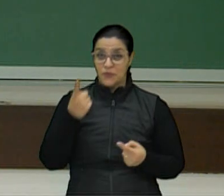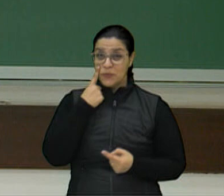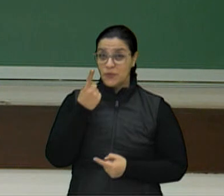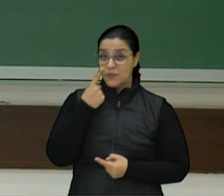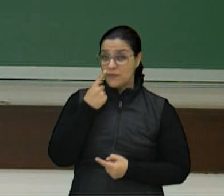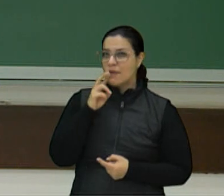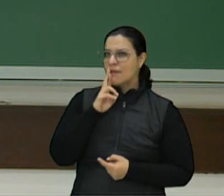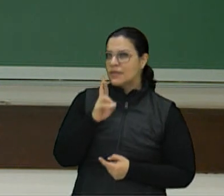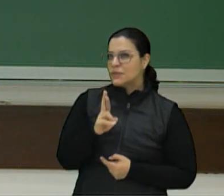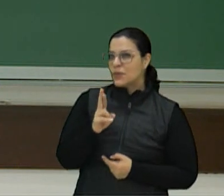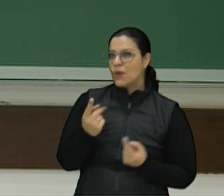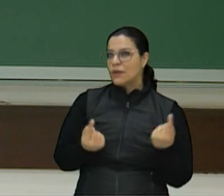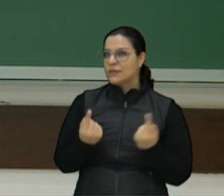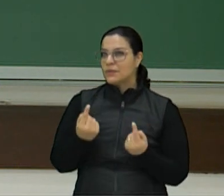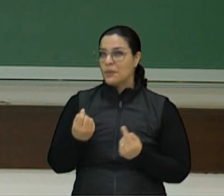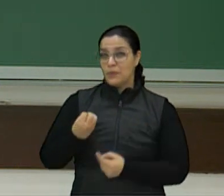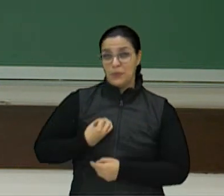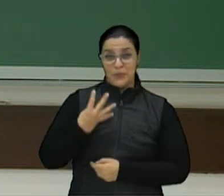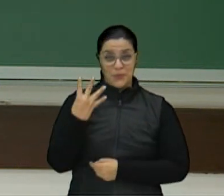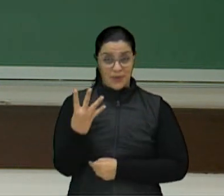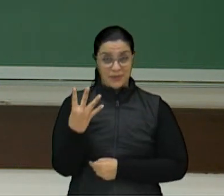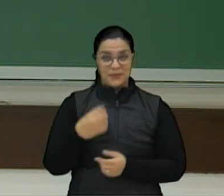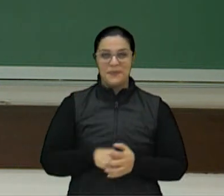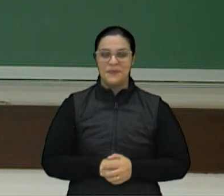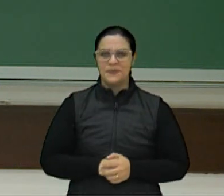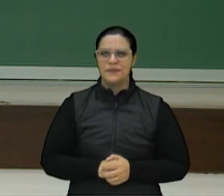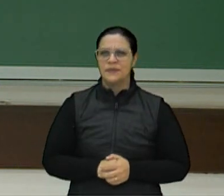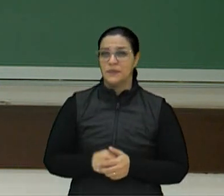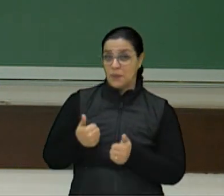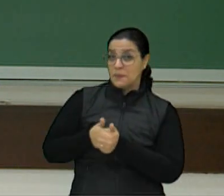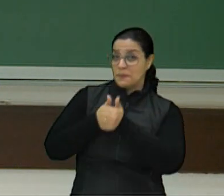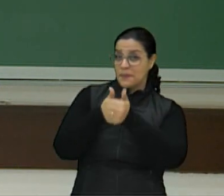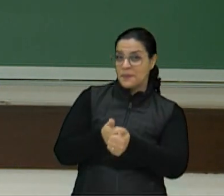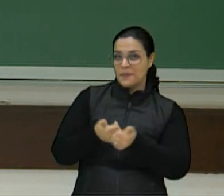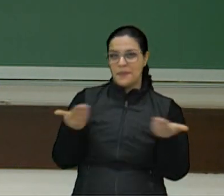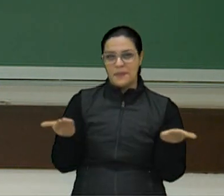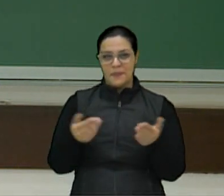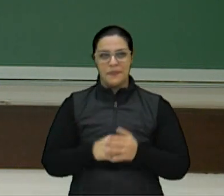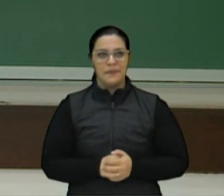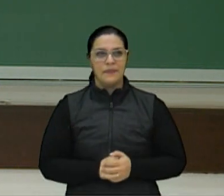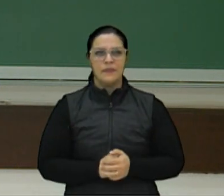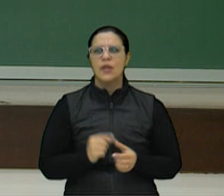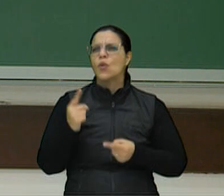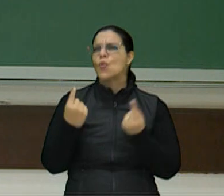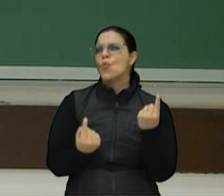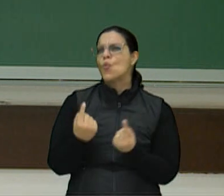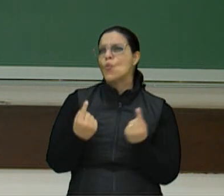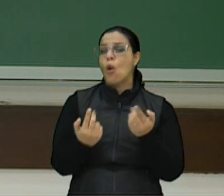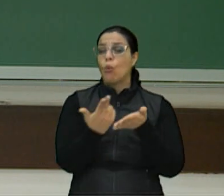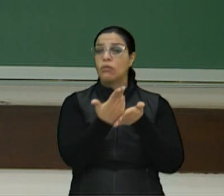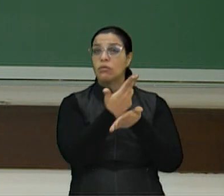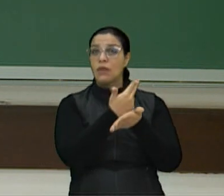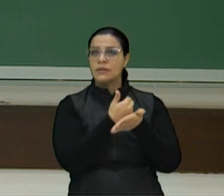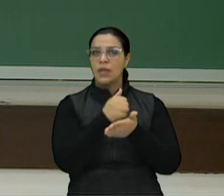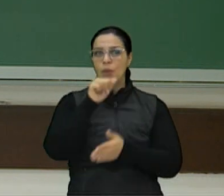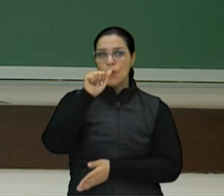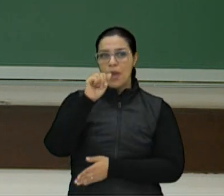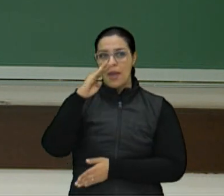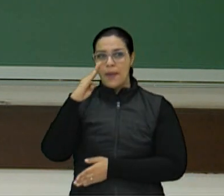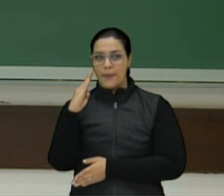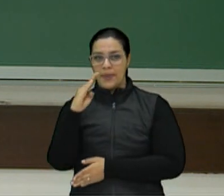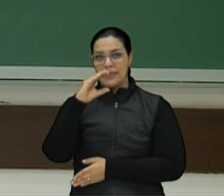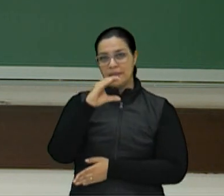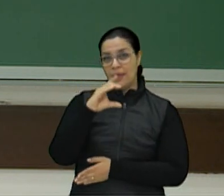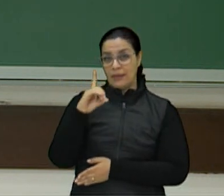Vamos conferir a resposta do nosso quiz de número 4? Então me acompanhem. Qual das imagens abaixo corresponde à